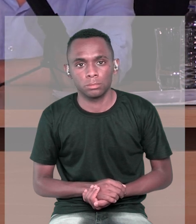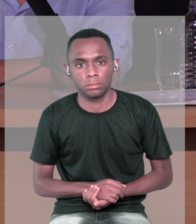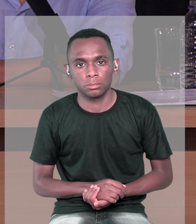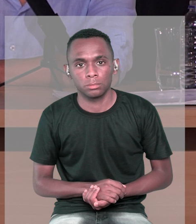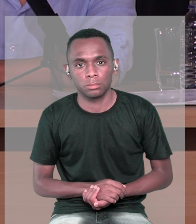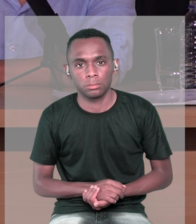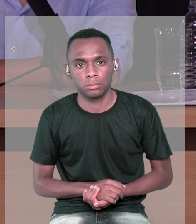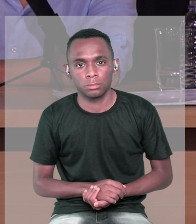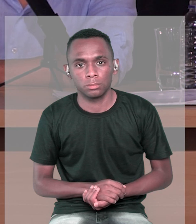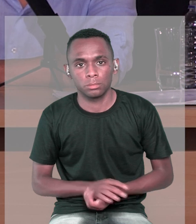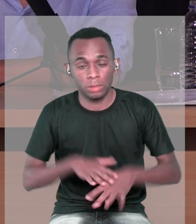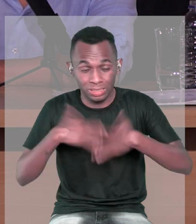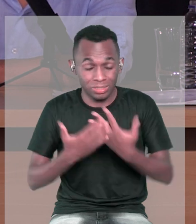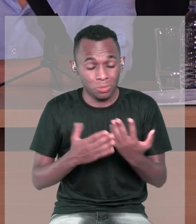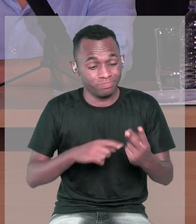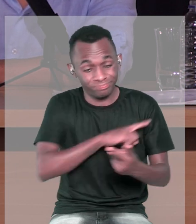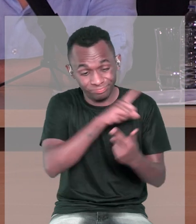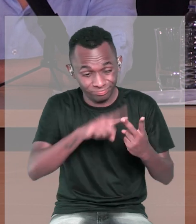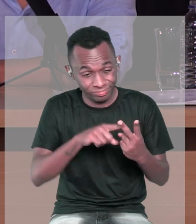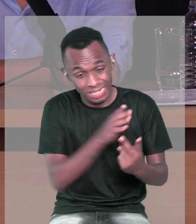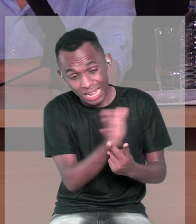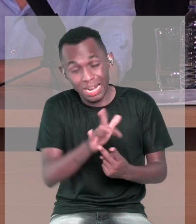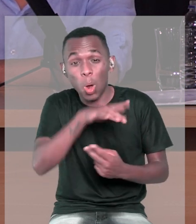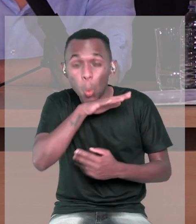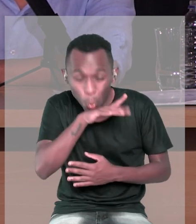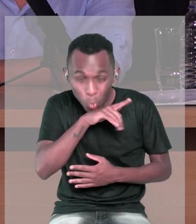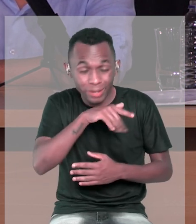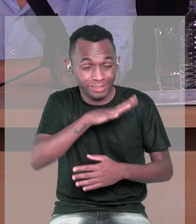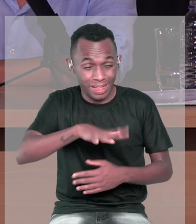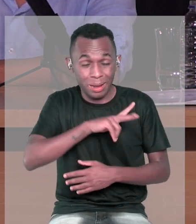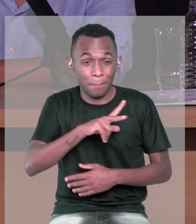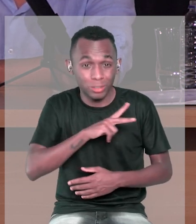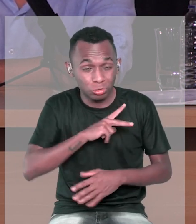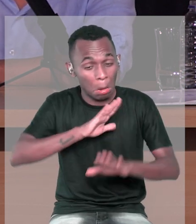apprendre. A parte maldita da propriedade privada, ela é